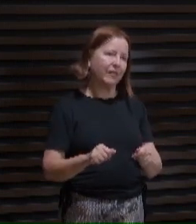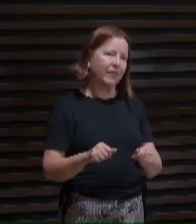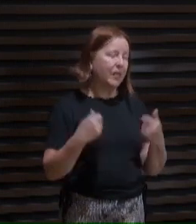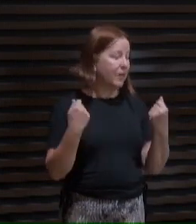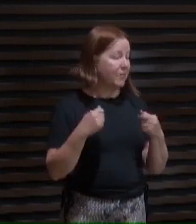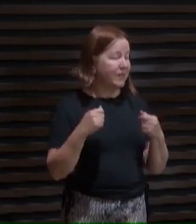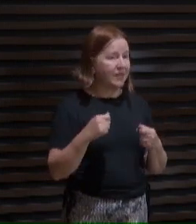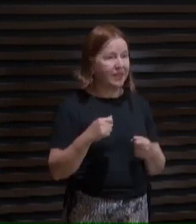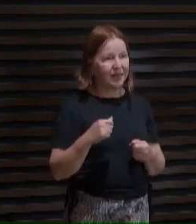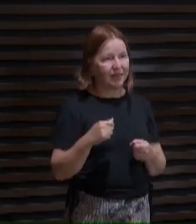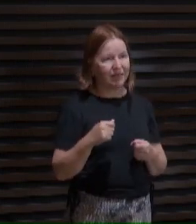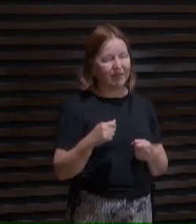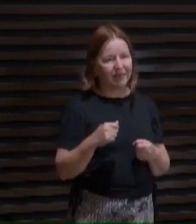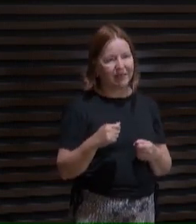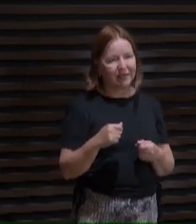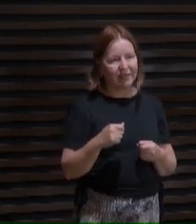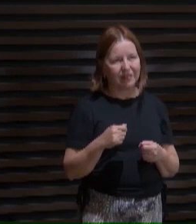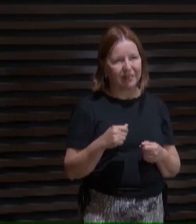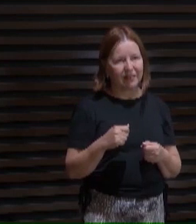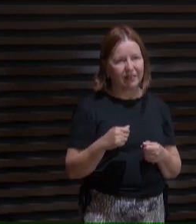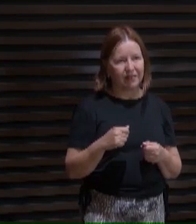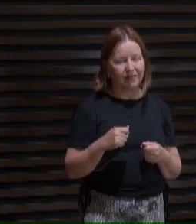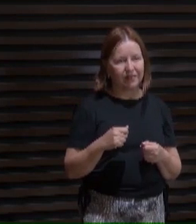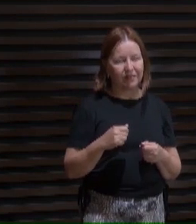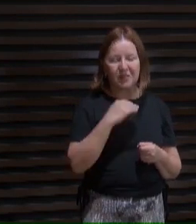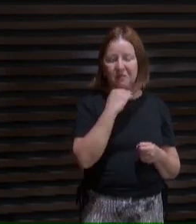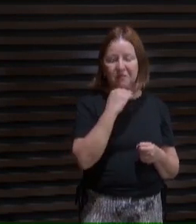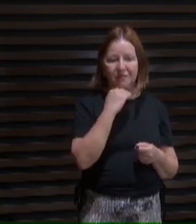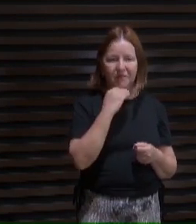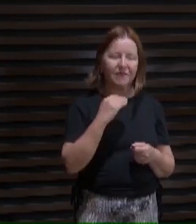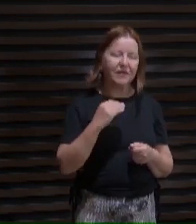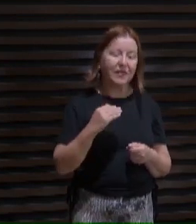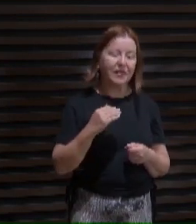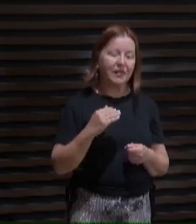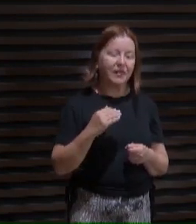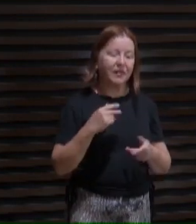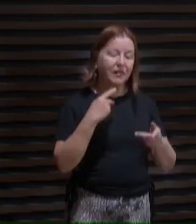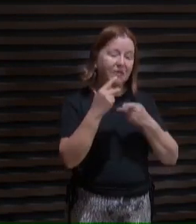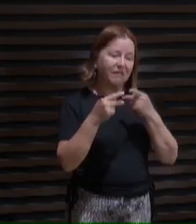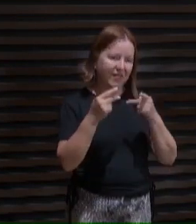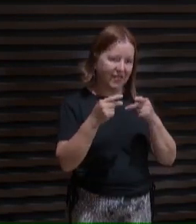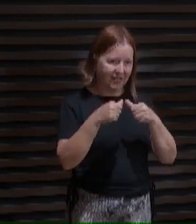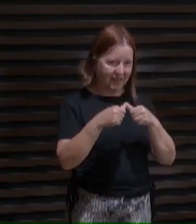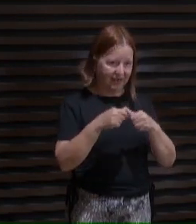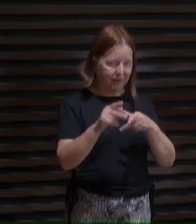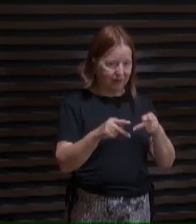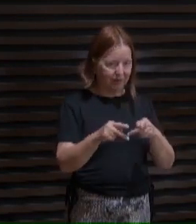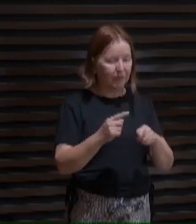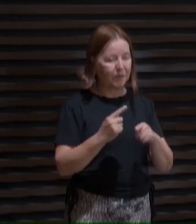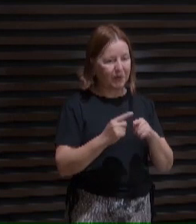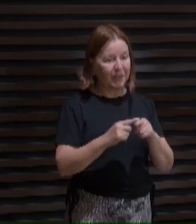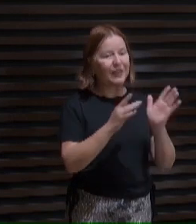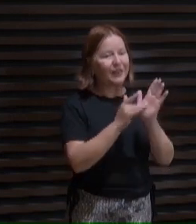precisava de que alguém lhe desse testemunho a respeito do homem, porque ele mesmo